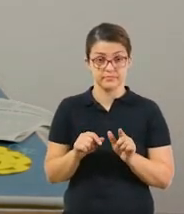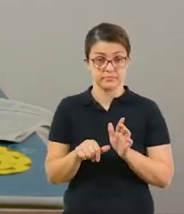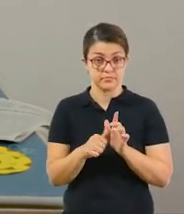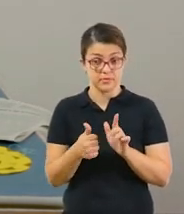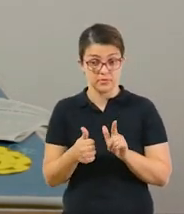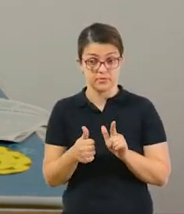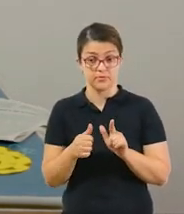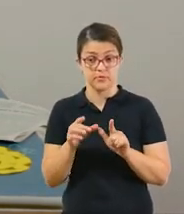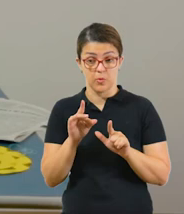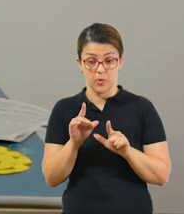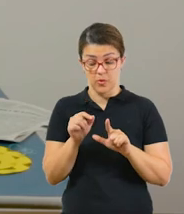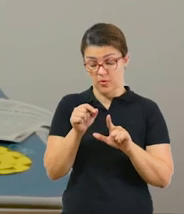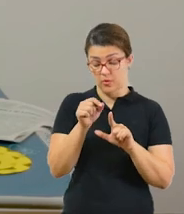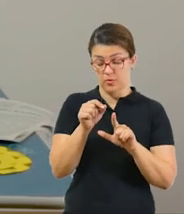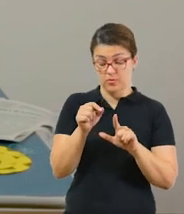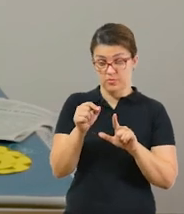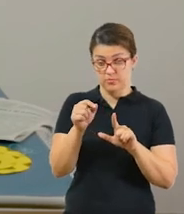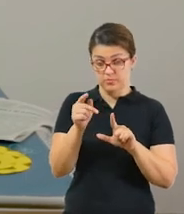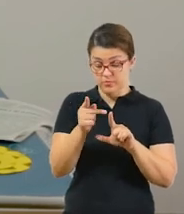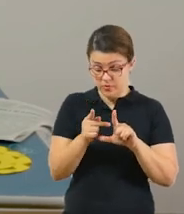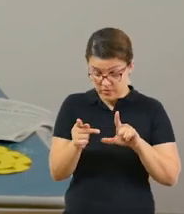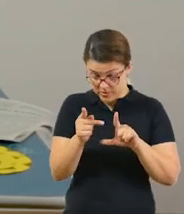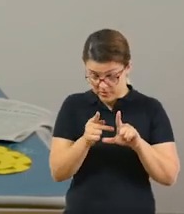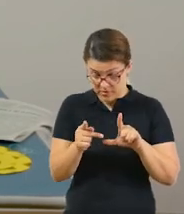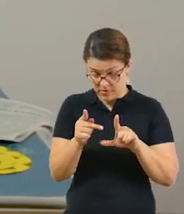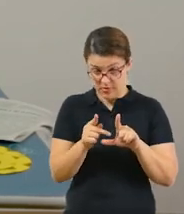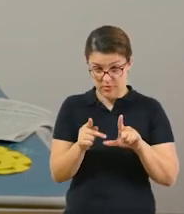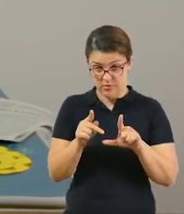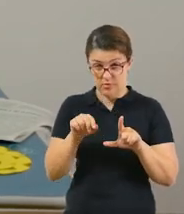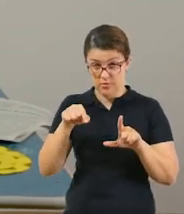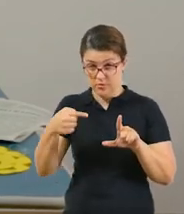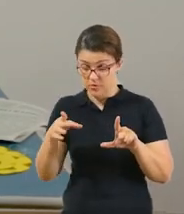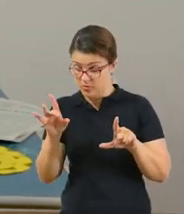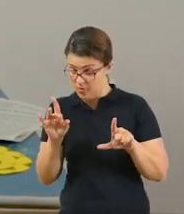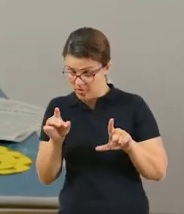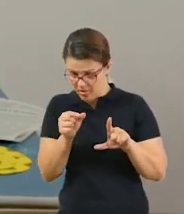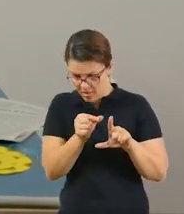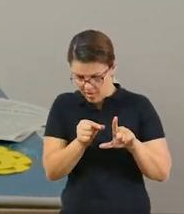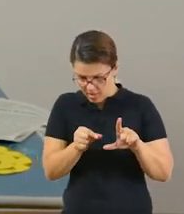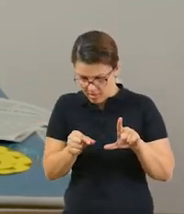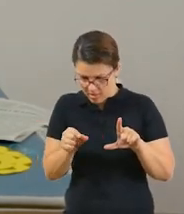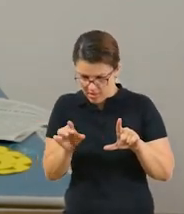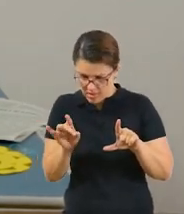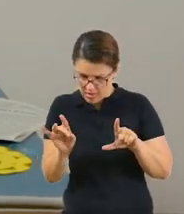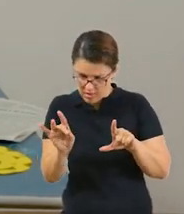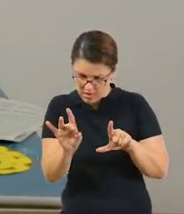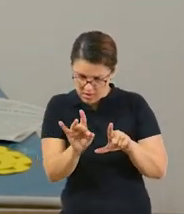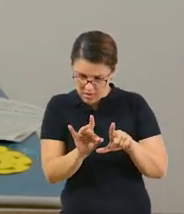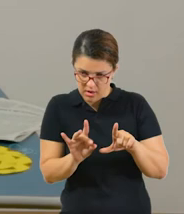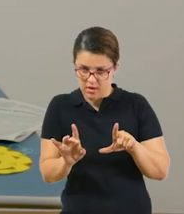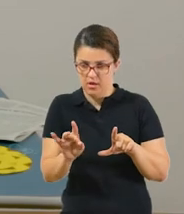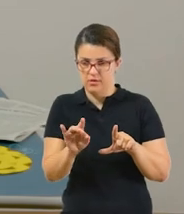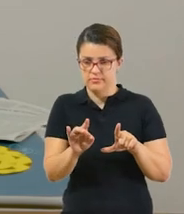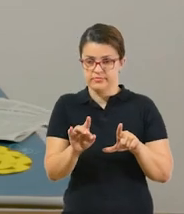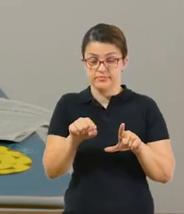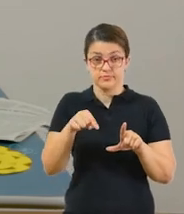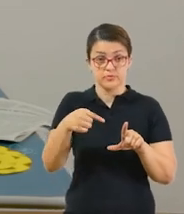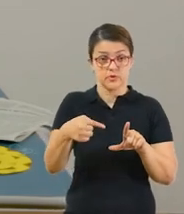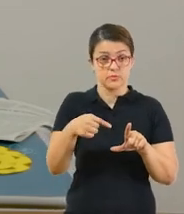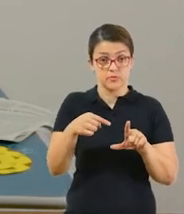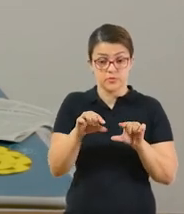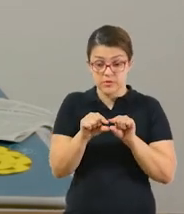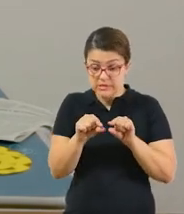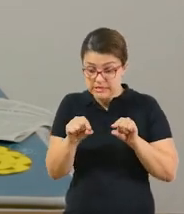coloca fácil desenho e aí coloca a cola vai tô colocando